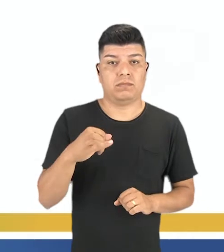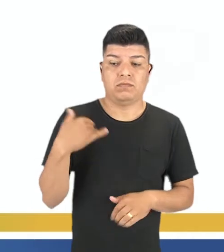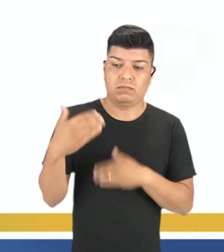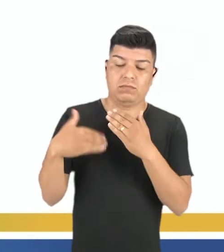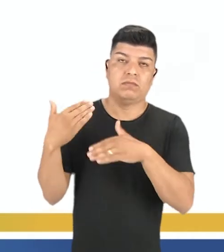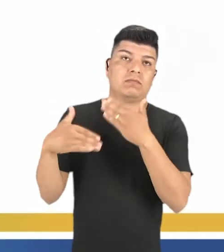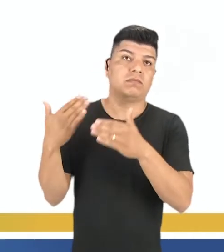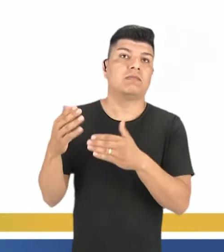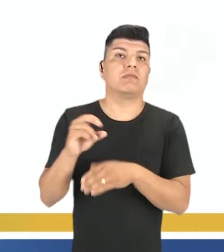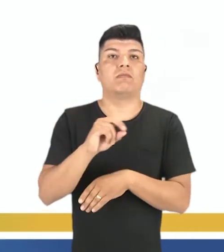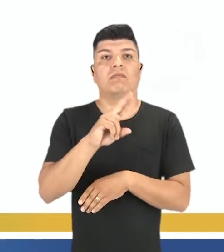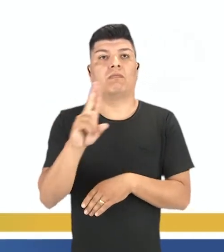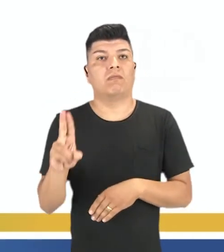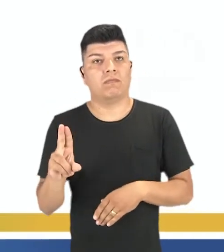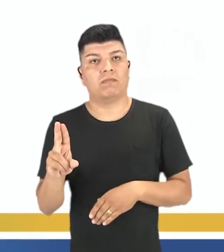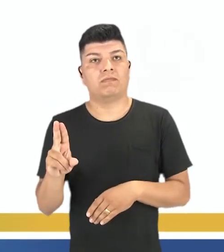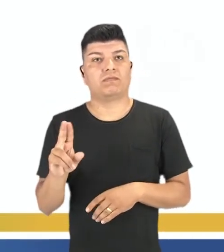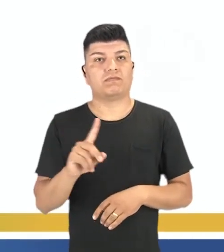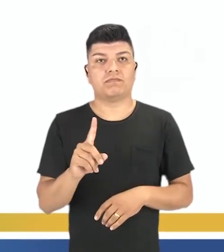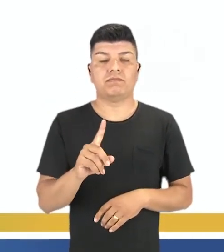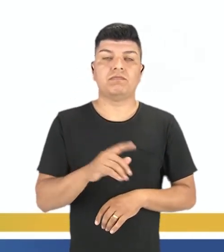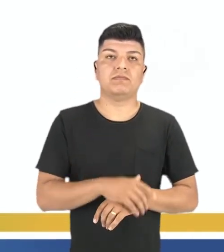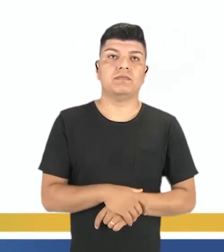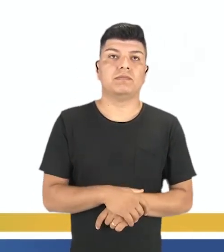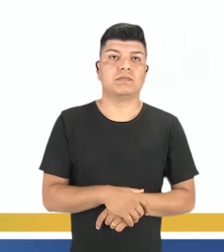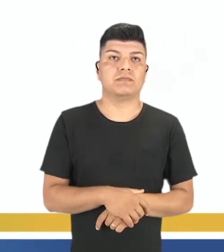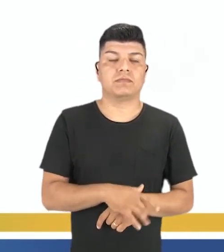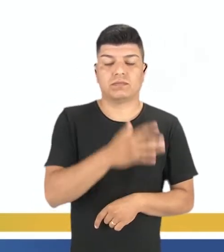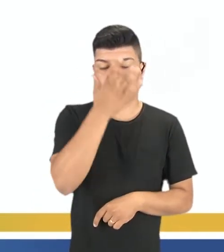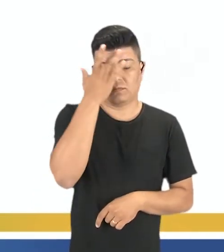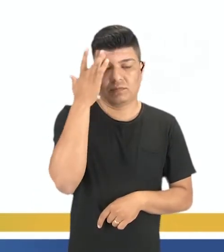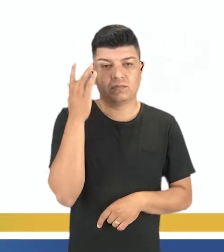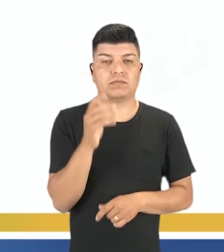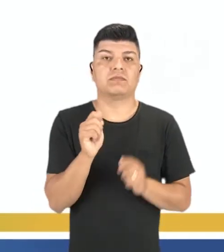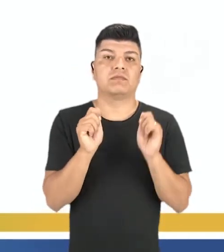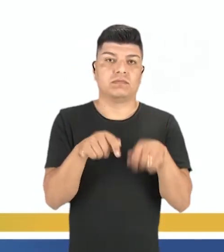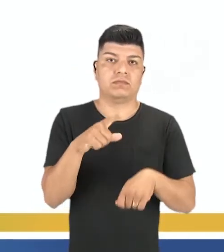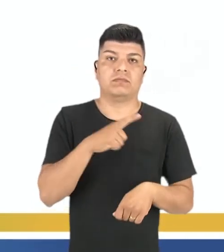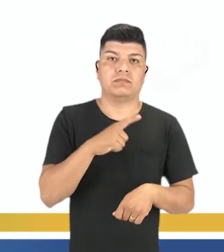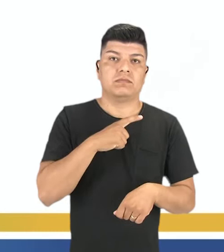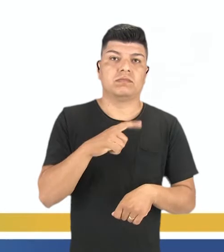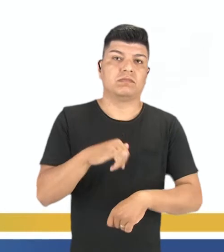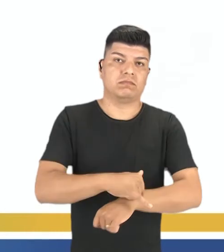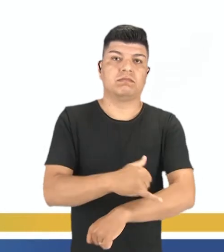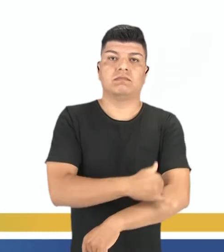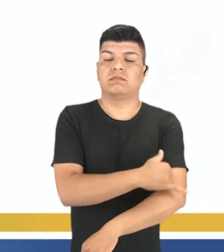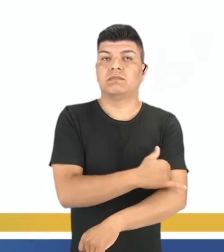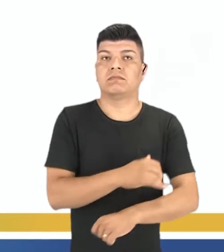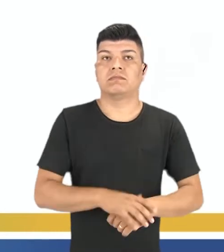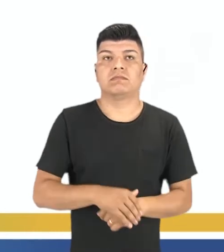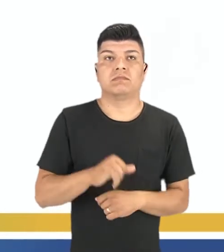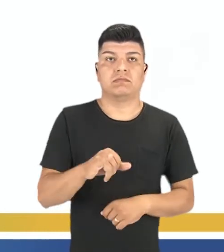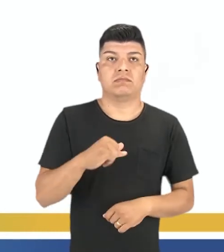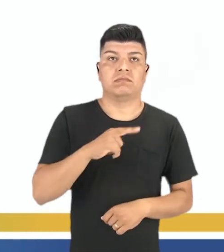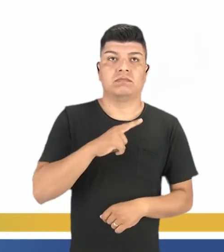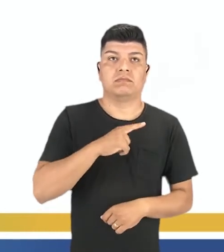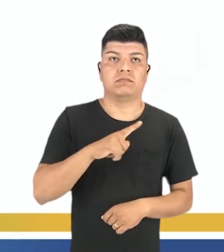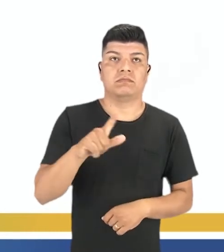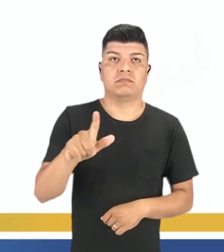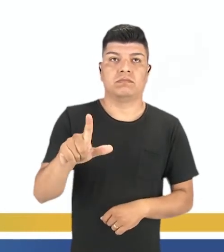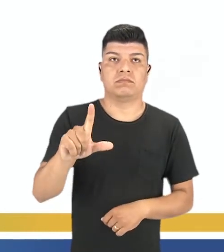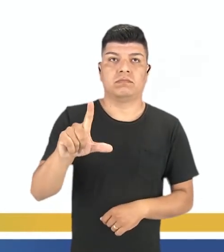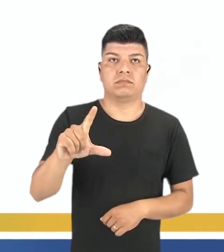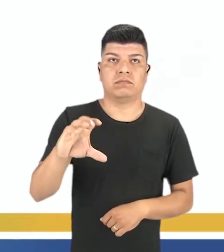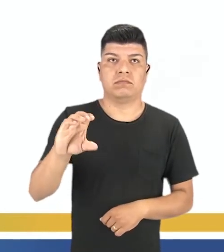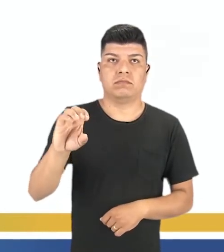um potencial pessoa a ter síndrome metabólica? Se eu tiver a glicemia alta,